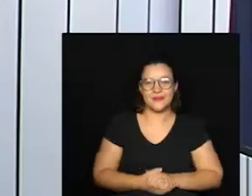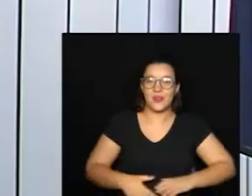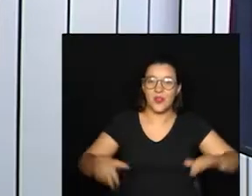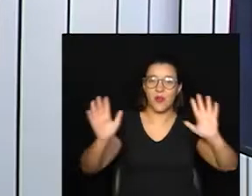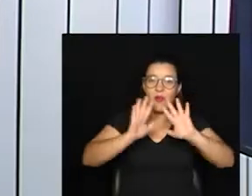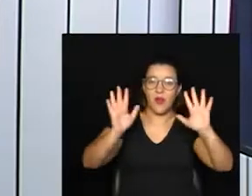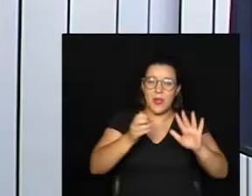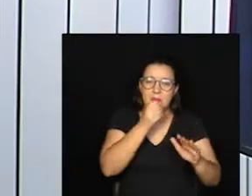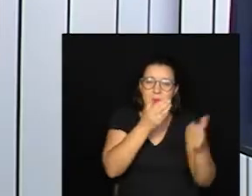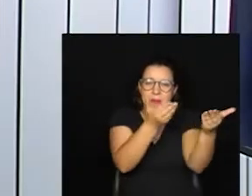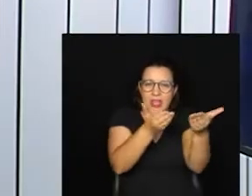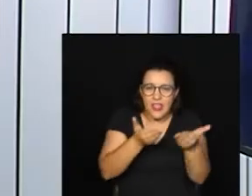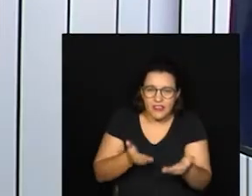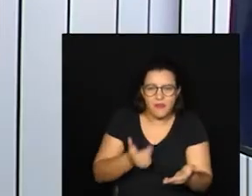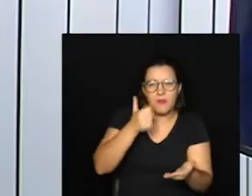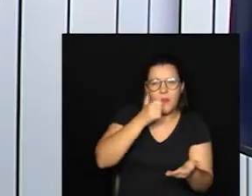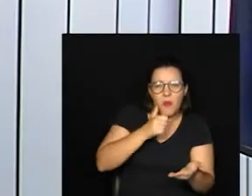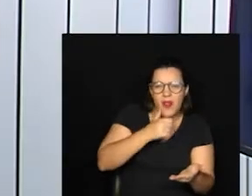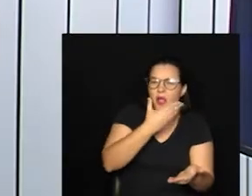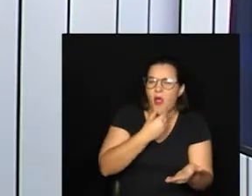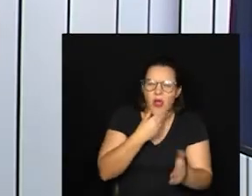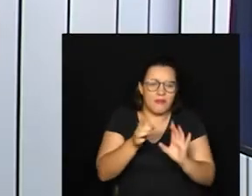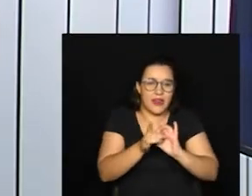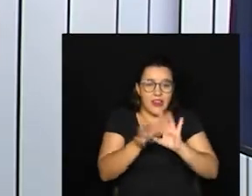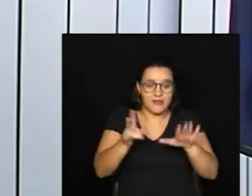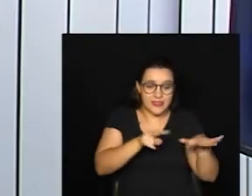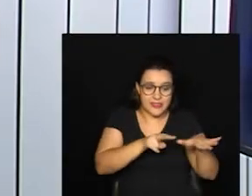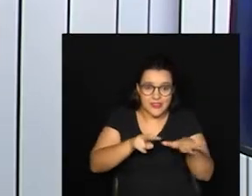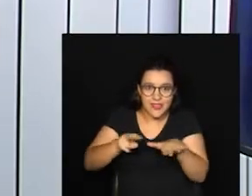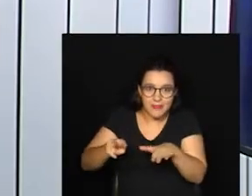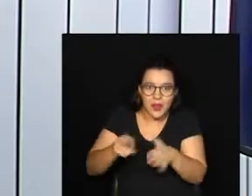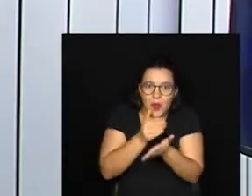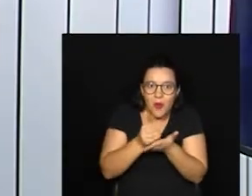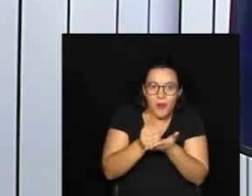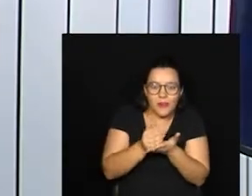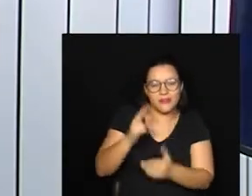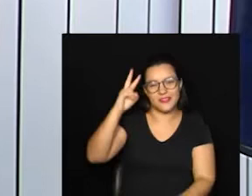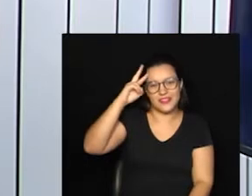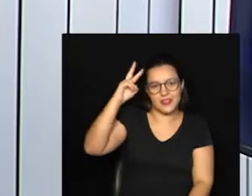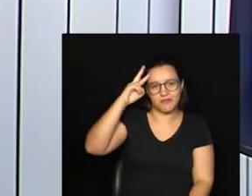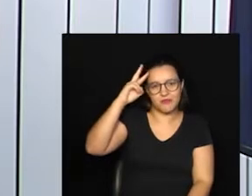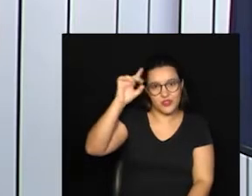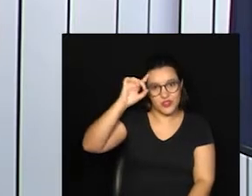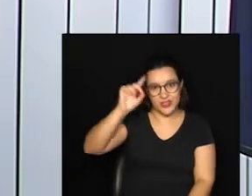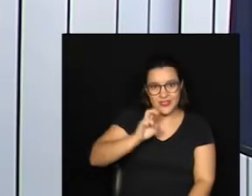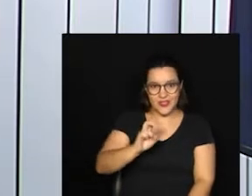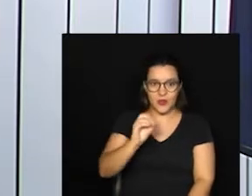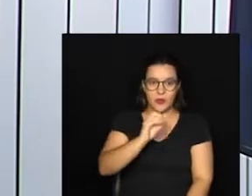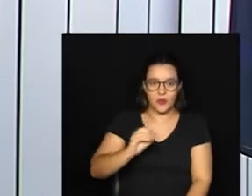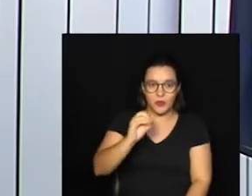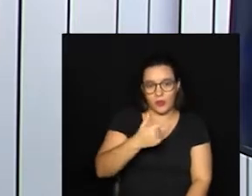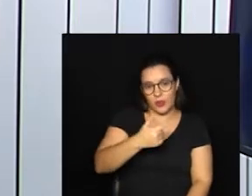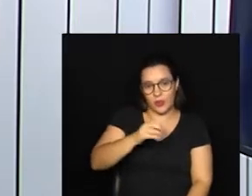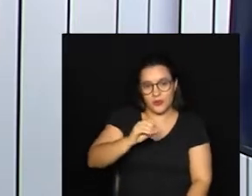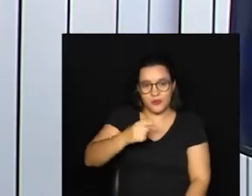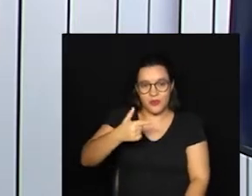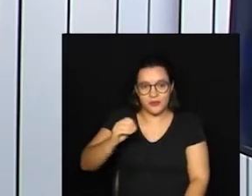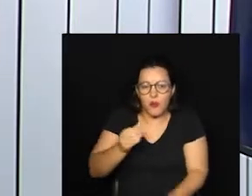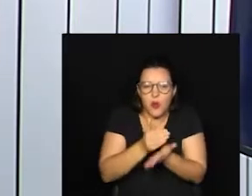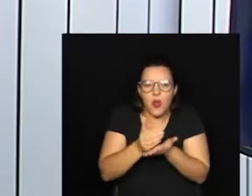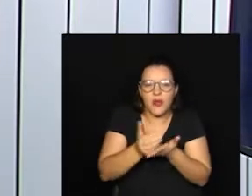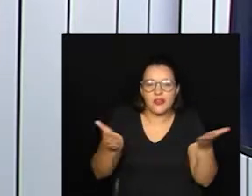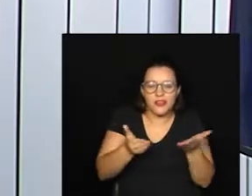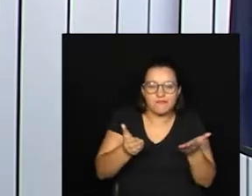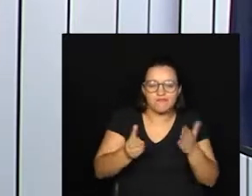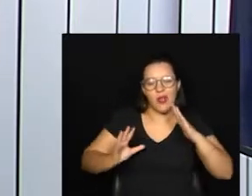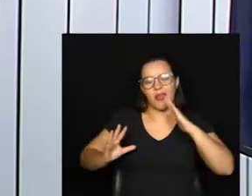Olá, seja bem-vinda, seja bem-vindo. Semana começando segunda-feira, 5 de outubro de 2020. Começa agora o